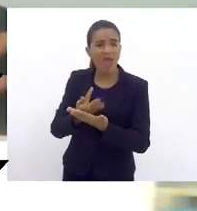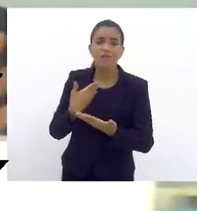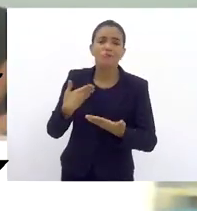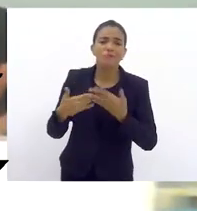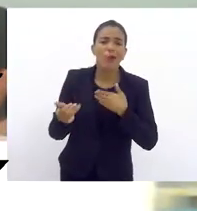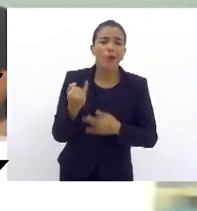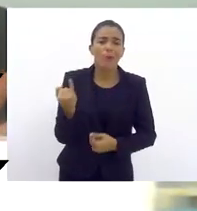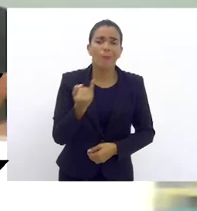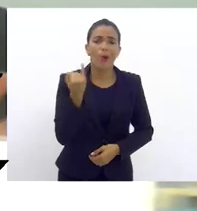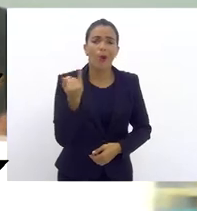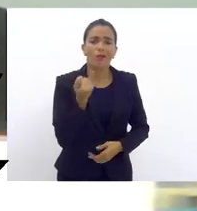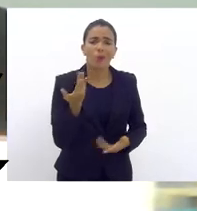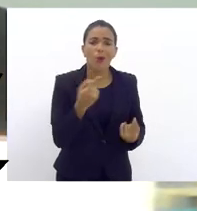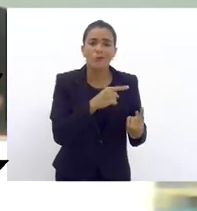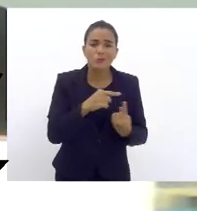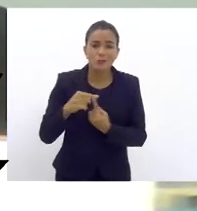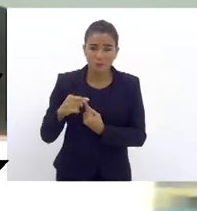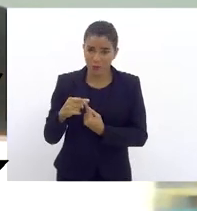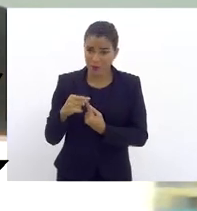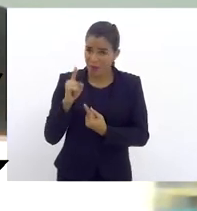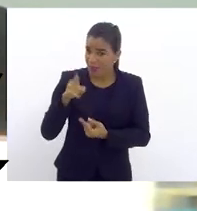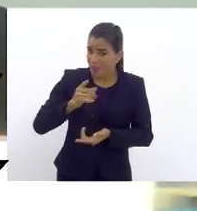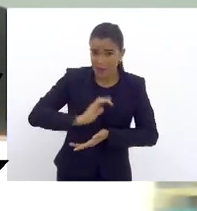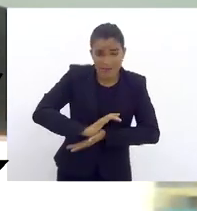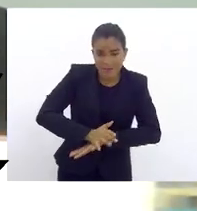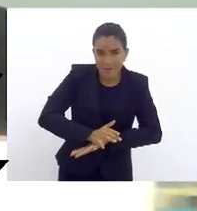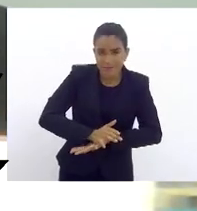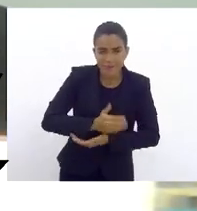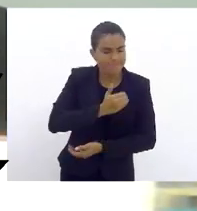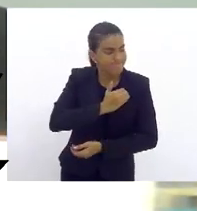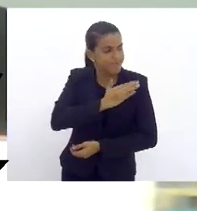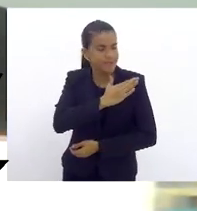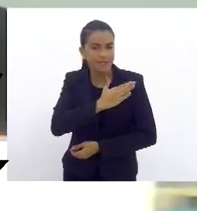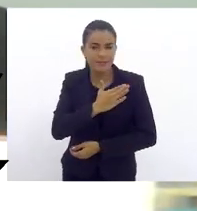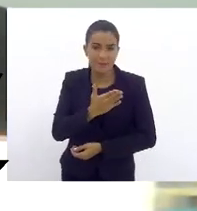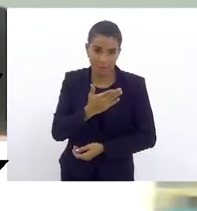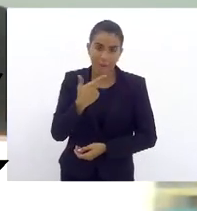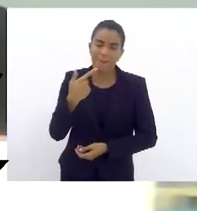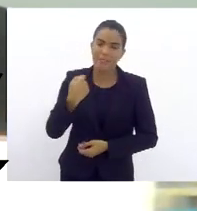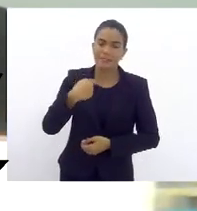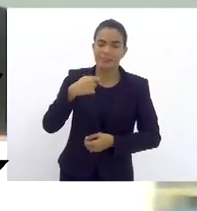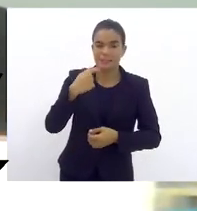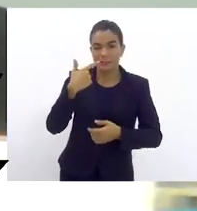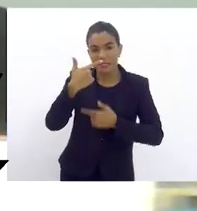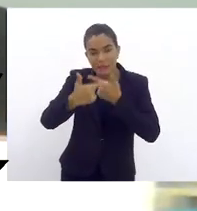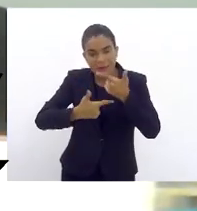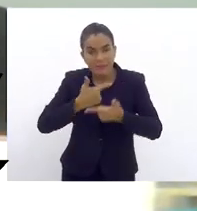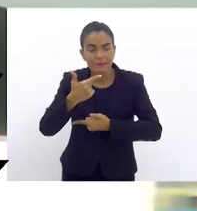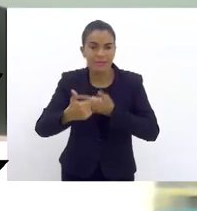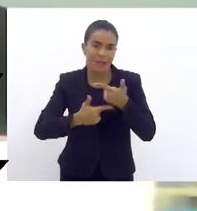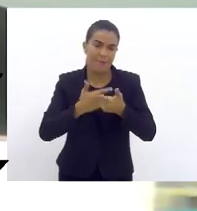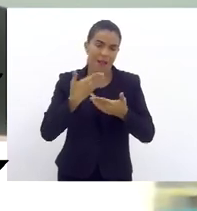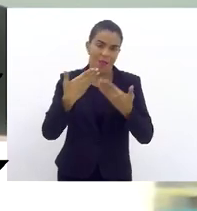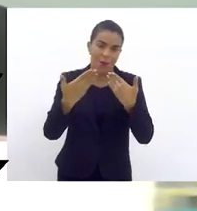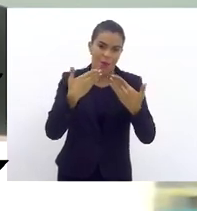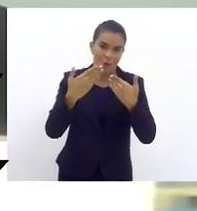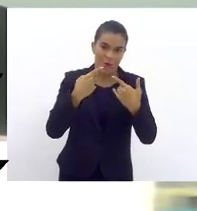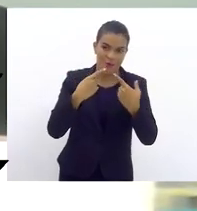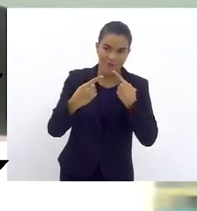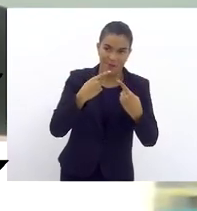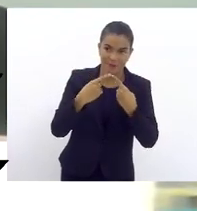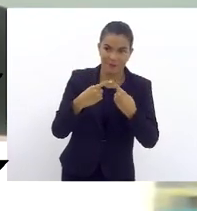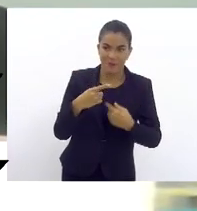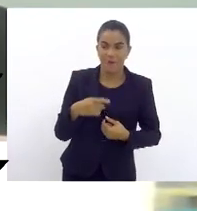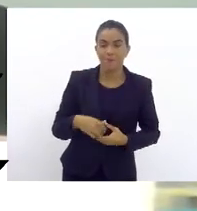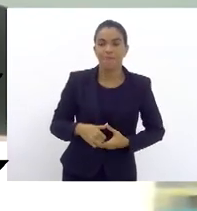a gente tá falando de racismo acho que é isso o primeiro ponto e a partir daí que a gente tem que resolver todo nossa conversa né quando a gente